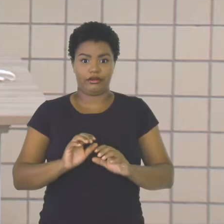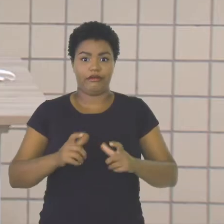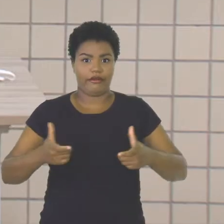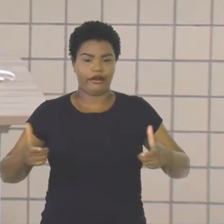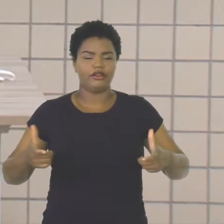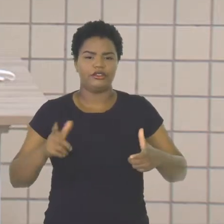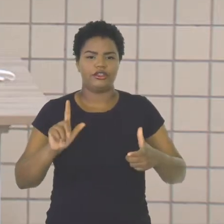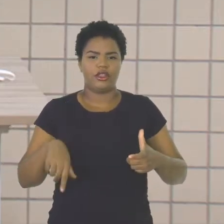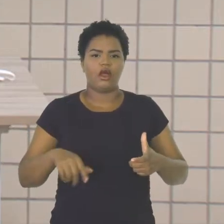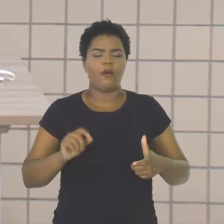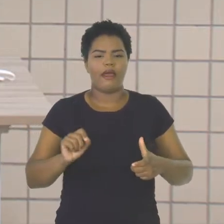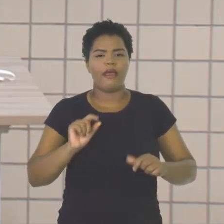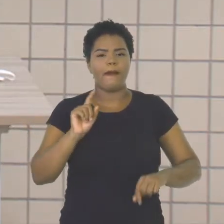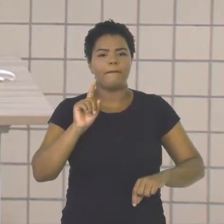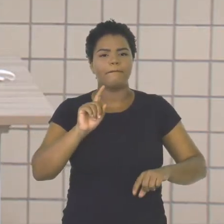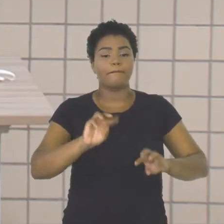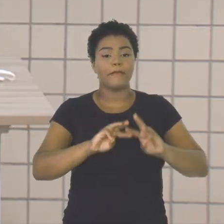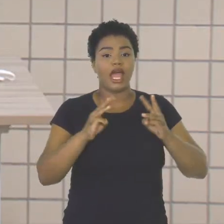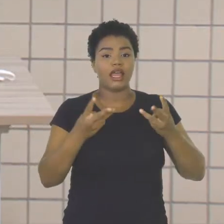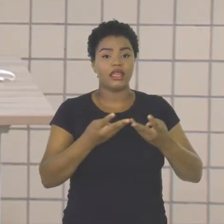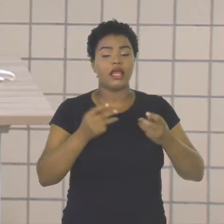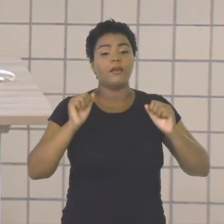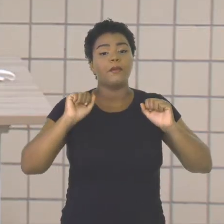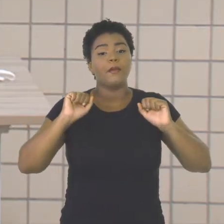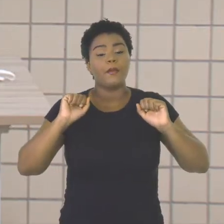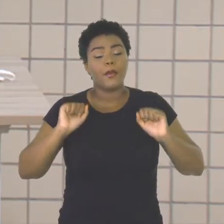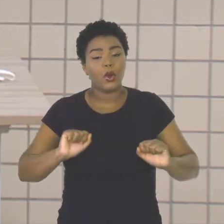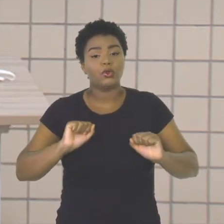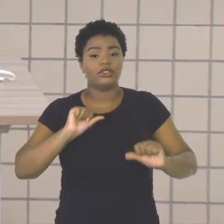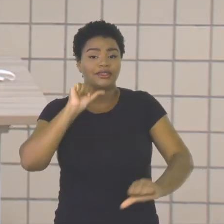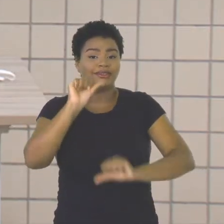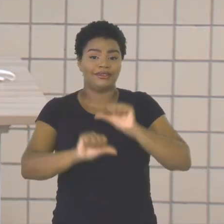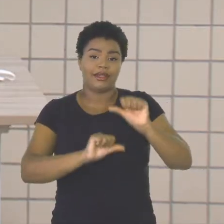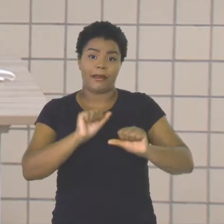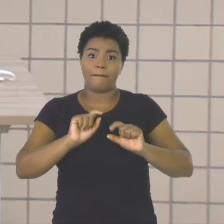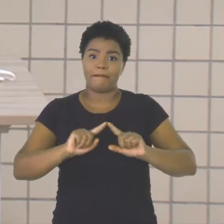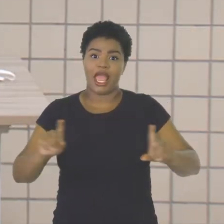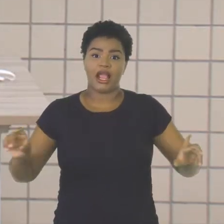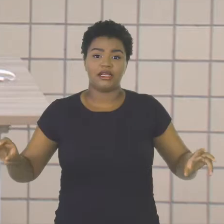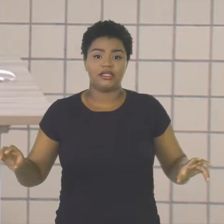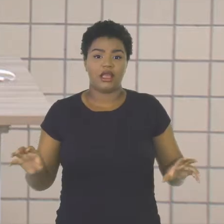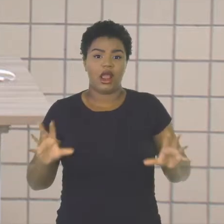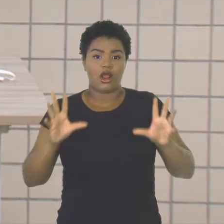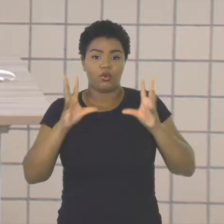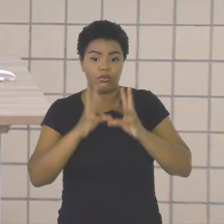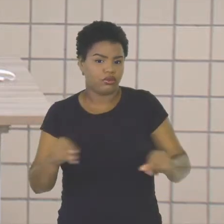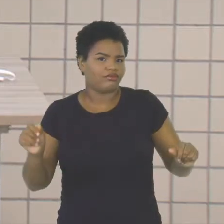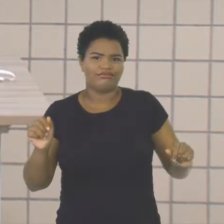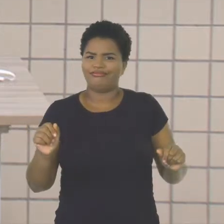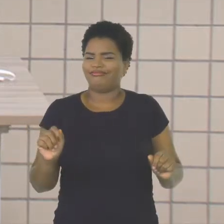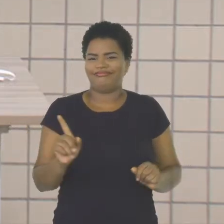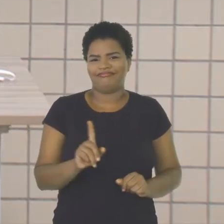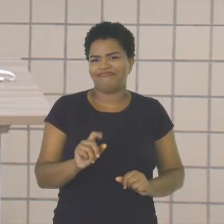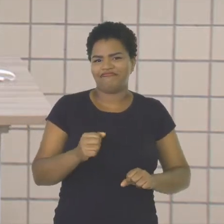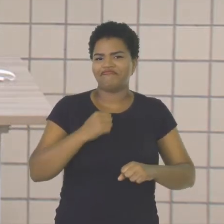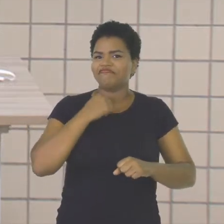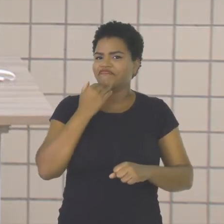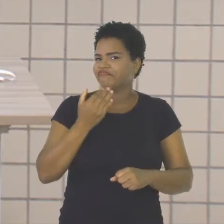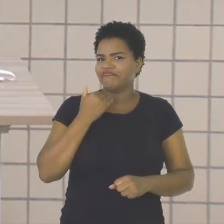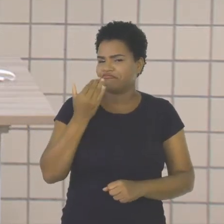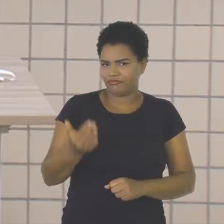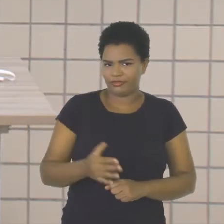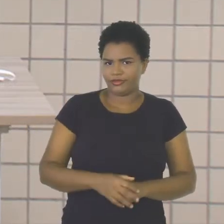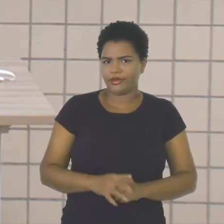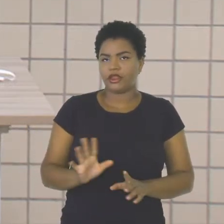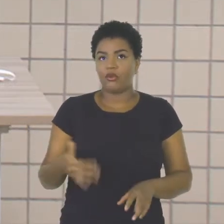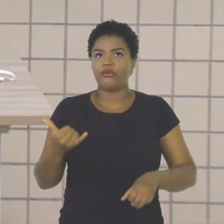transformada, não destruída. No caso mais assim, aí o exemplo mais clássico para a gente é a questão do ferro. Eu